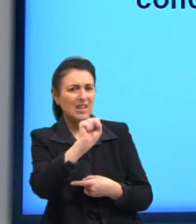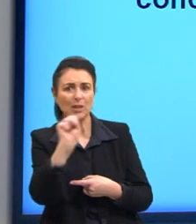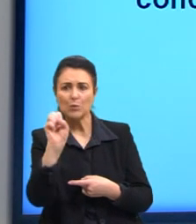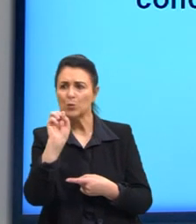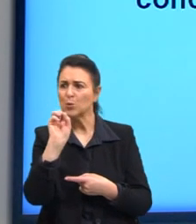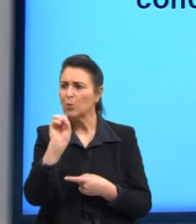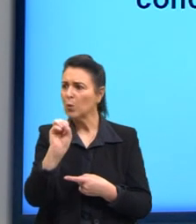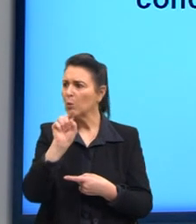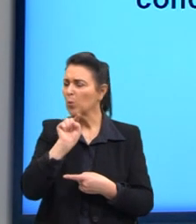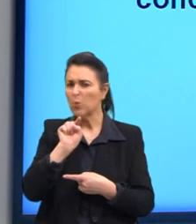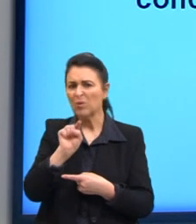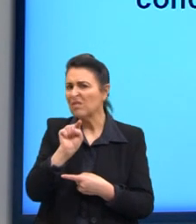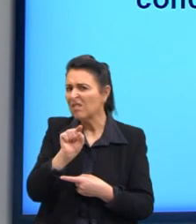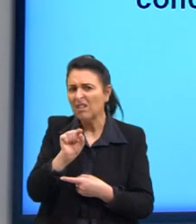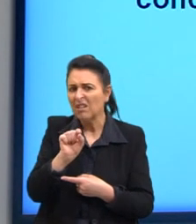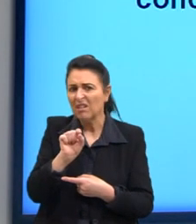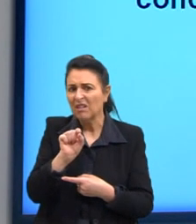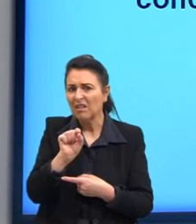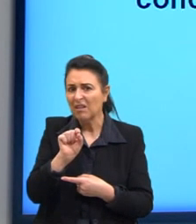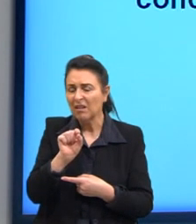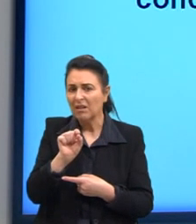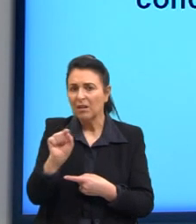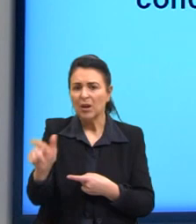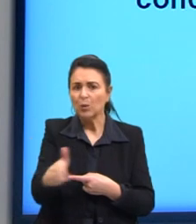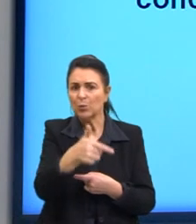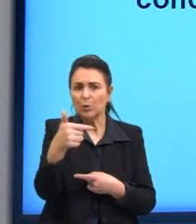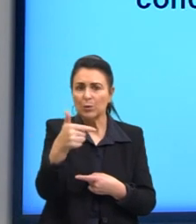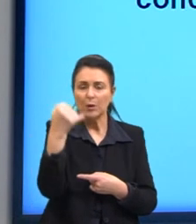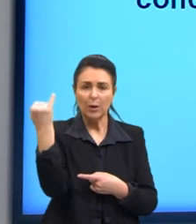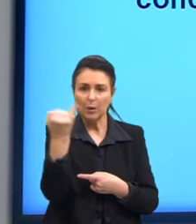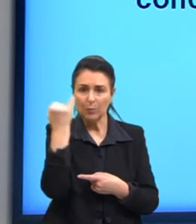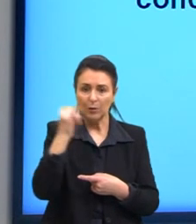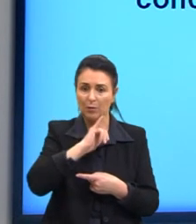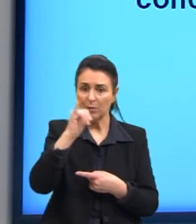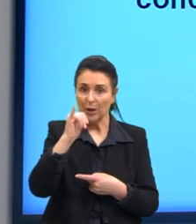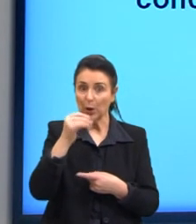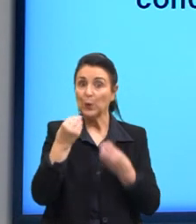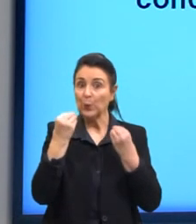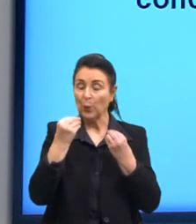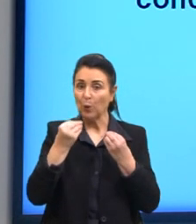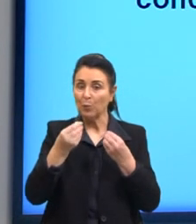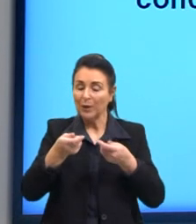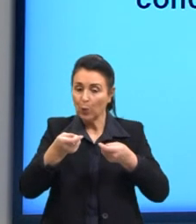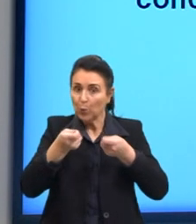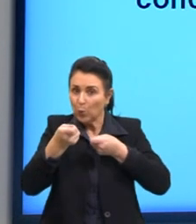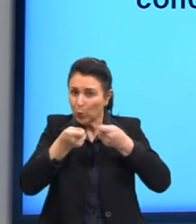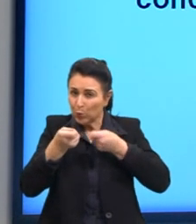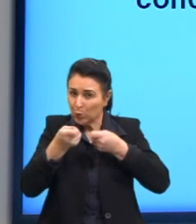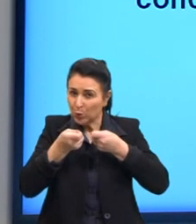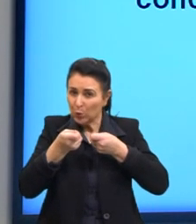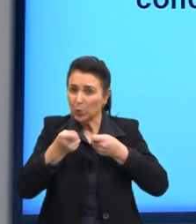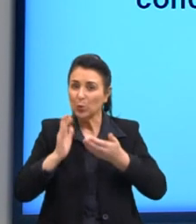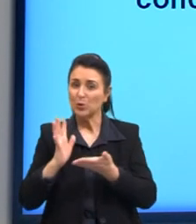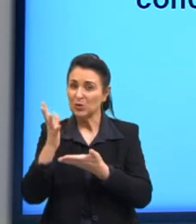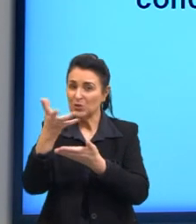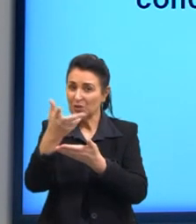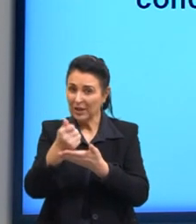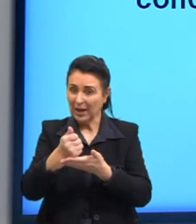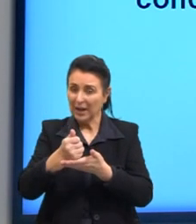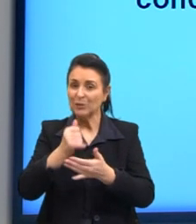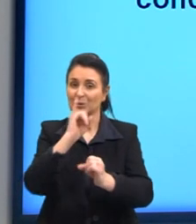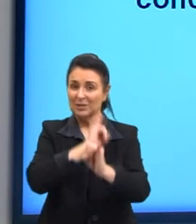no período anterior em segundo lugar Vale salientar como o controle de dados pela internet vai de encontro a